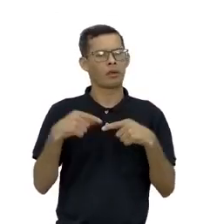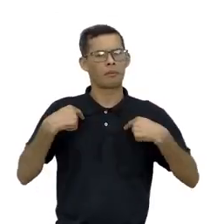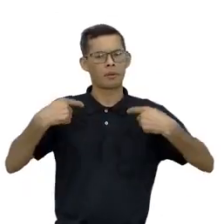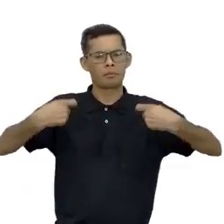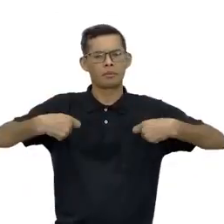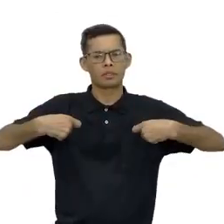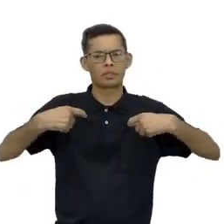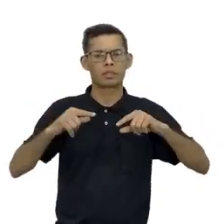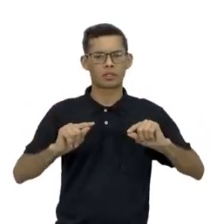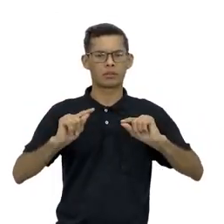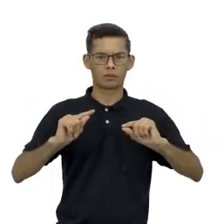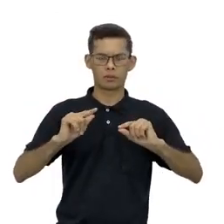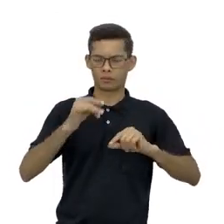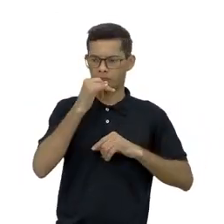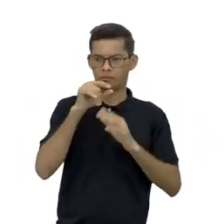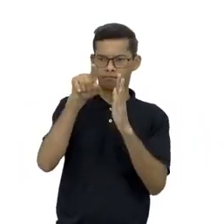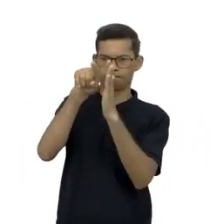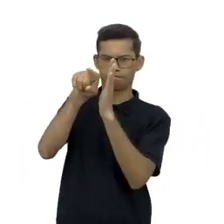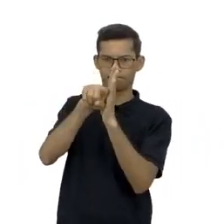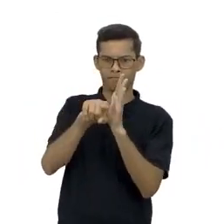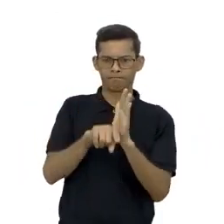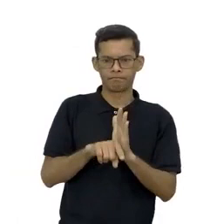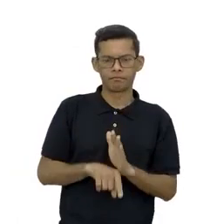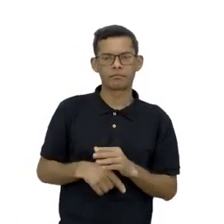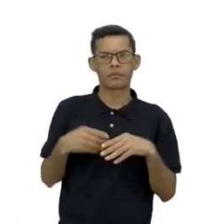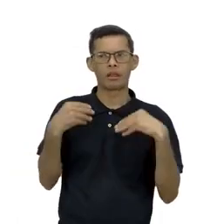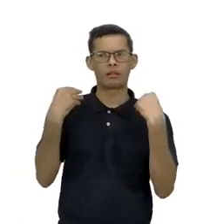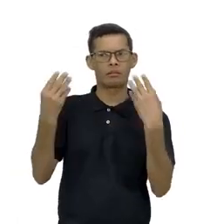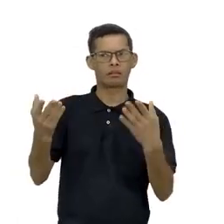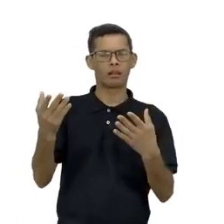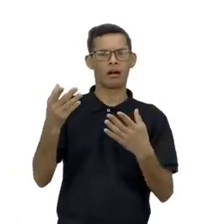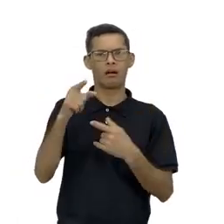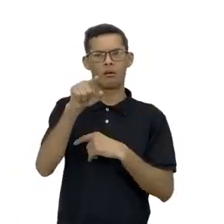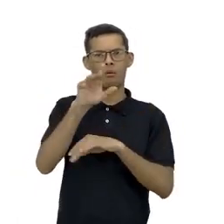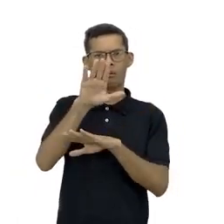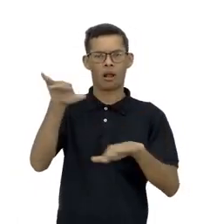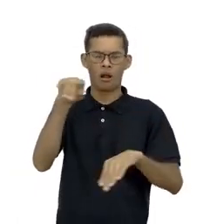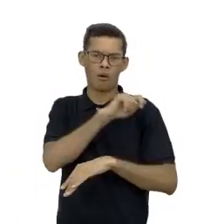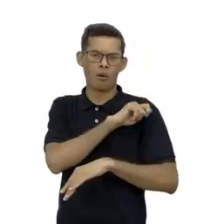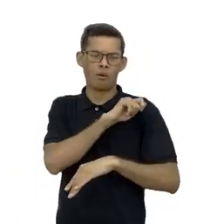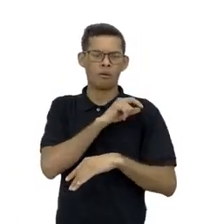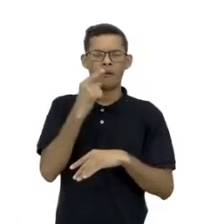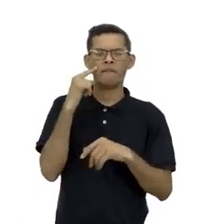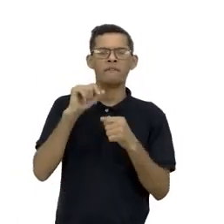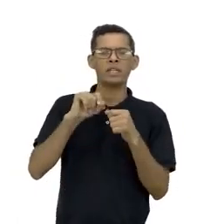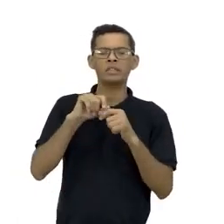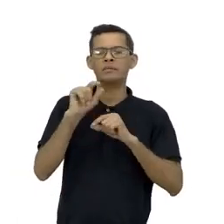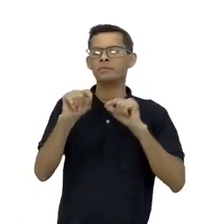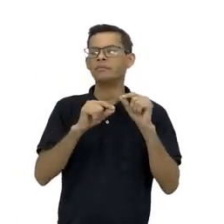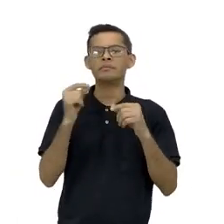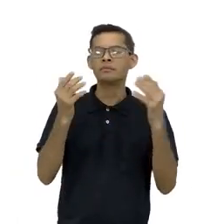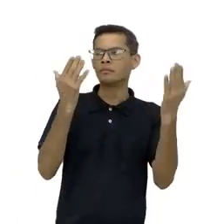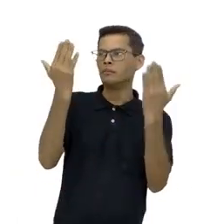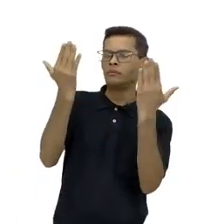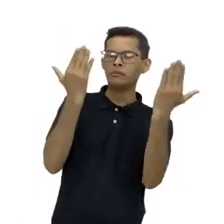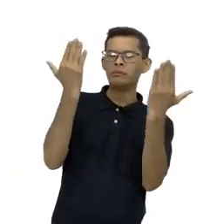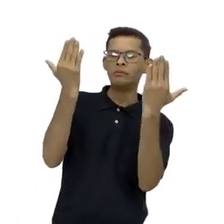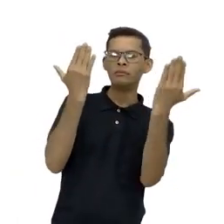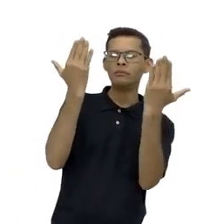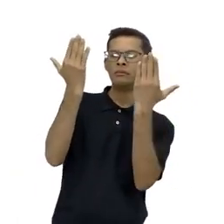eu faça questões que levem a comparar informações.